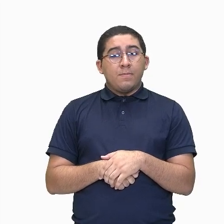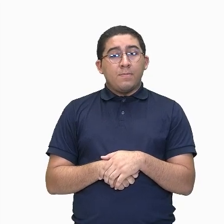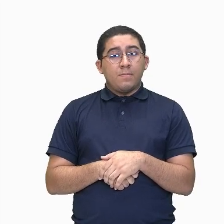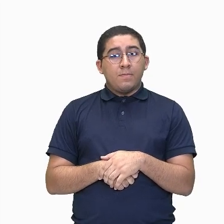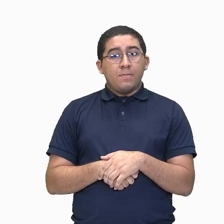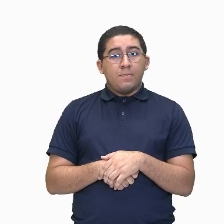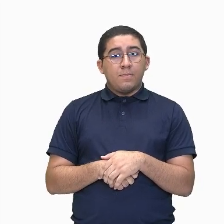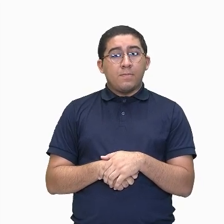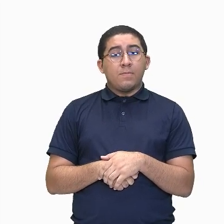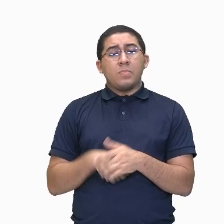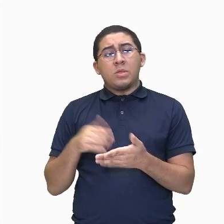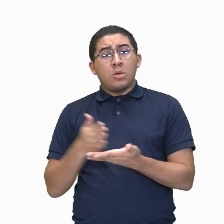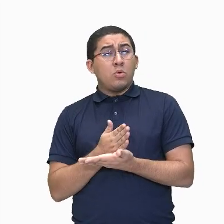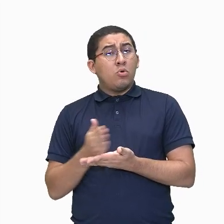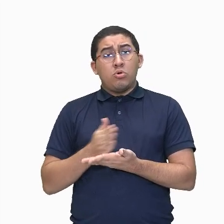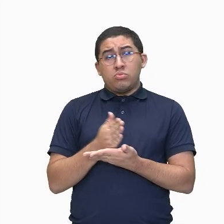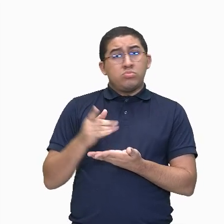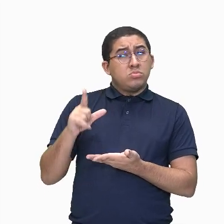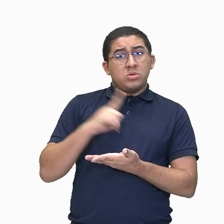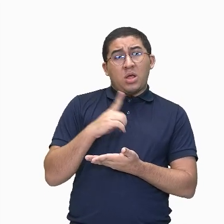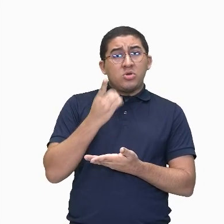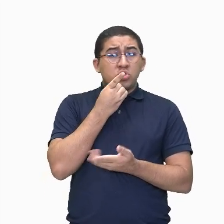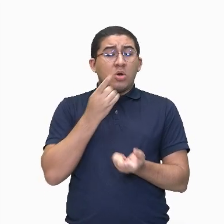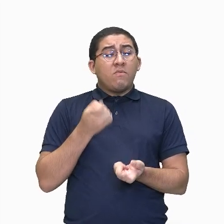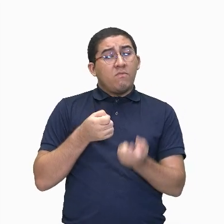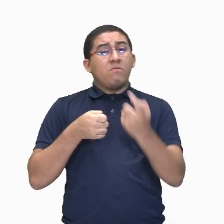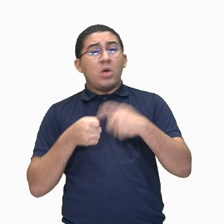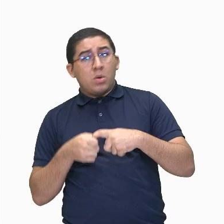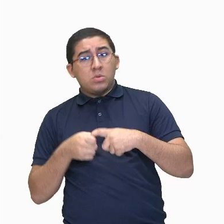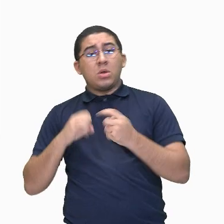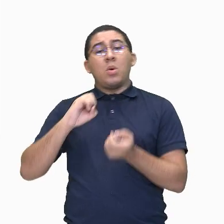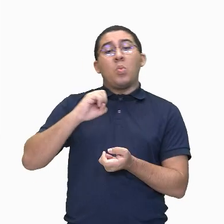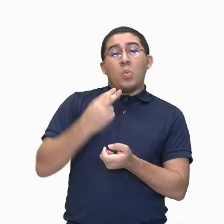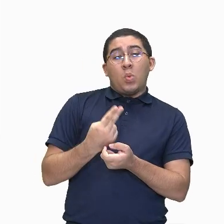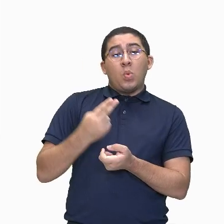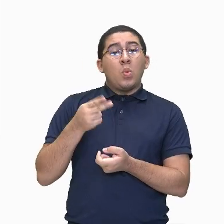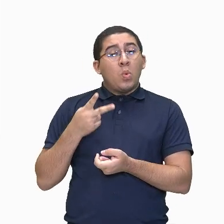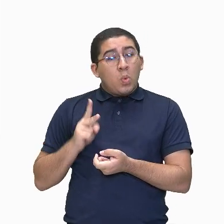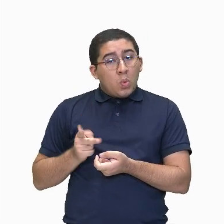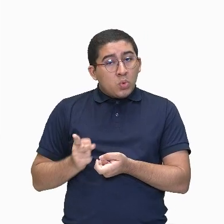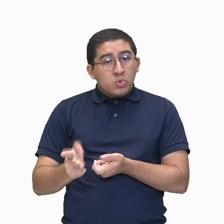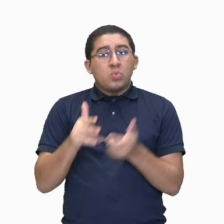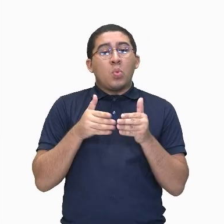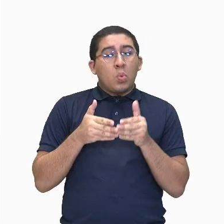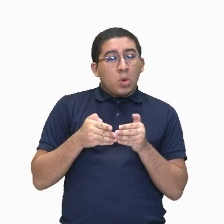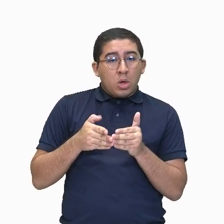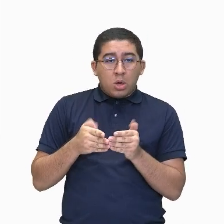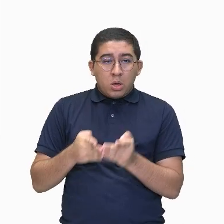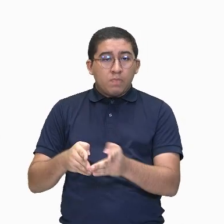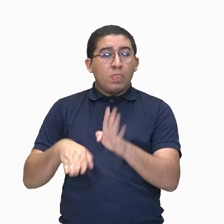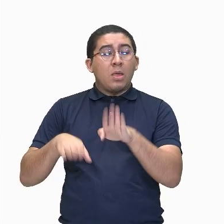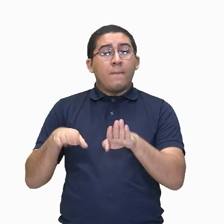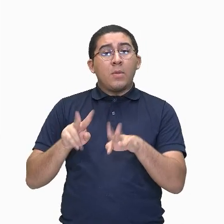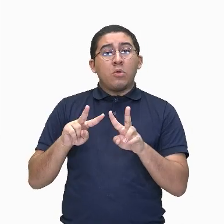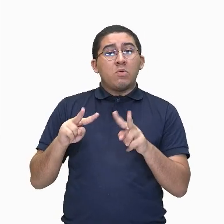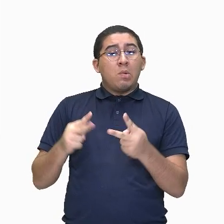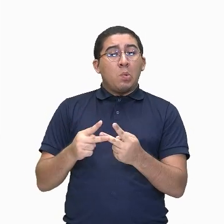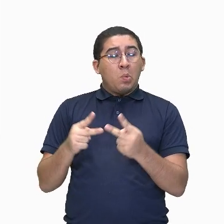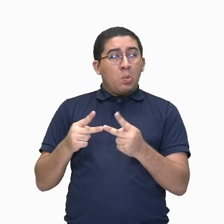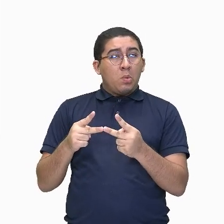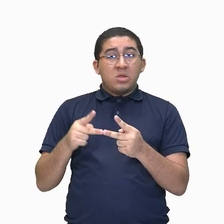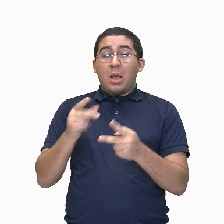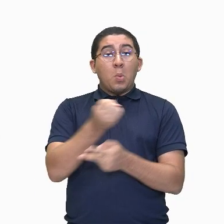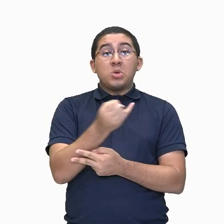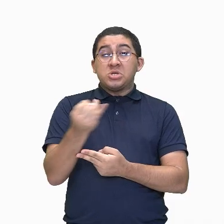ponto importante. Outras vezes, fico 2 ou 3 dias no rio. Então, observe que isso é bem